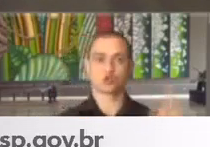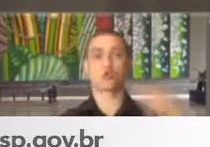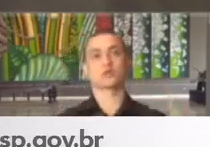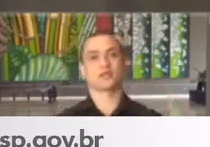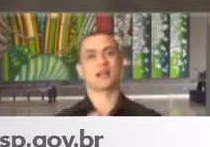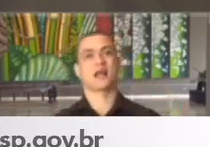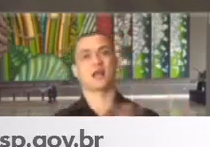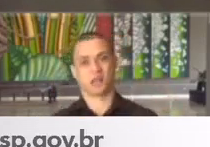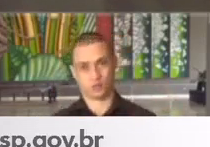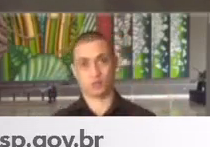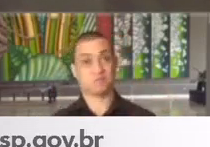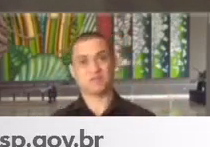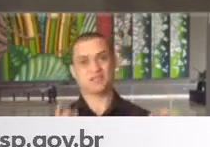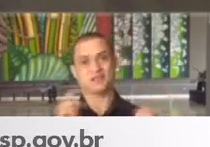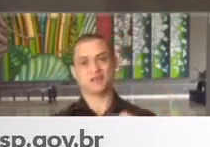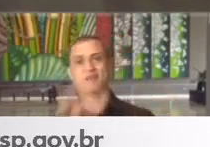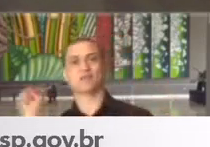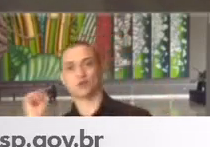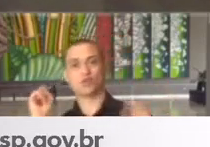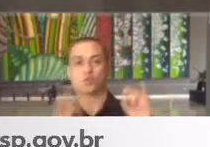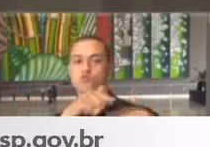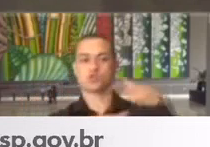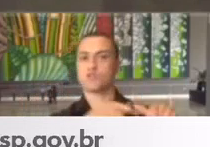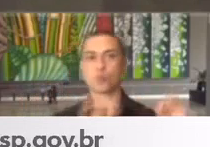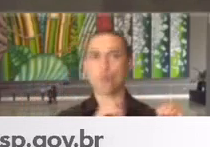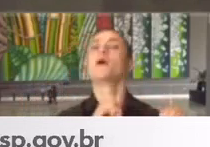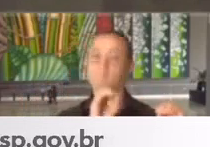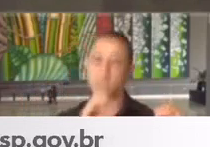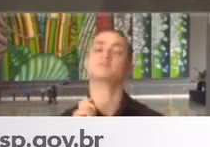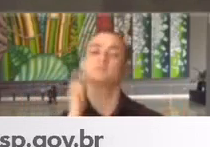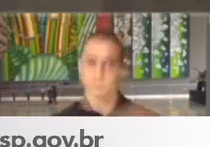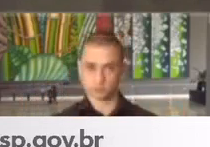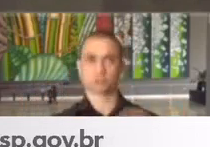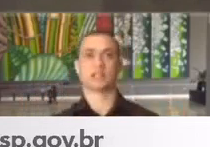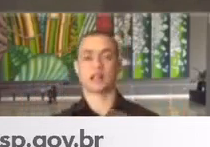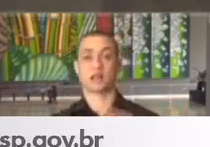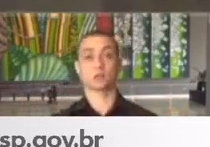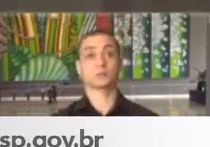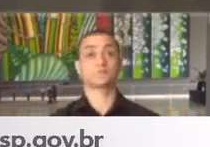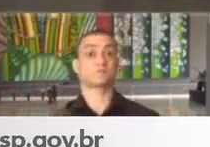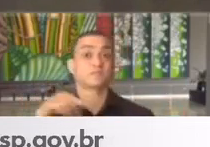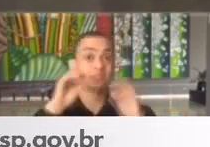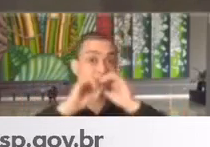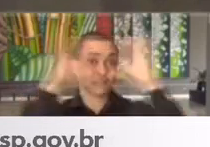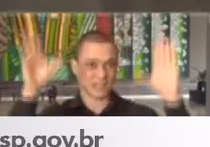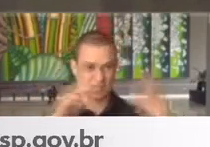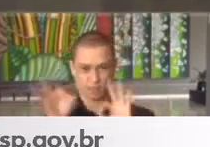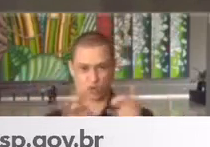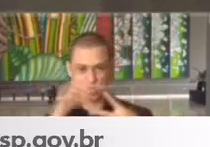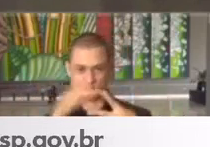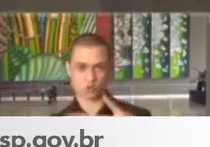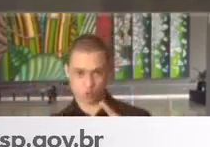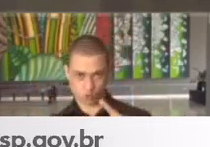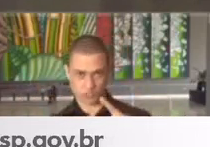emprego, mesmo com o serviço não sendo prestado. É importante aqui esclarecer que esses dois projetos foram